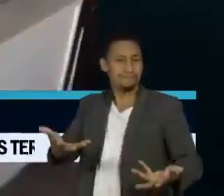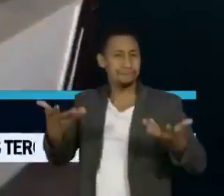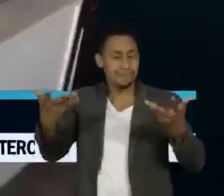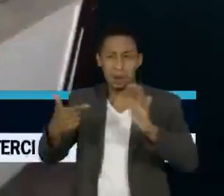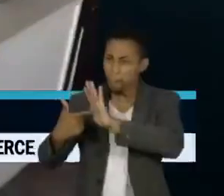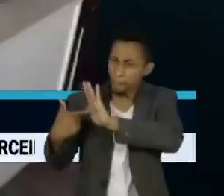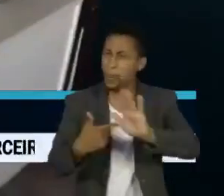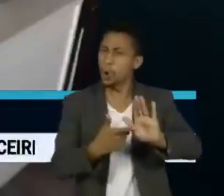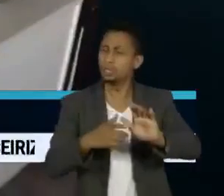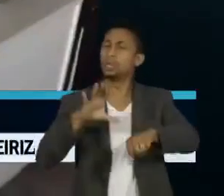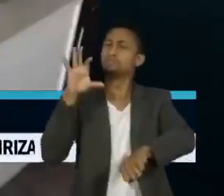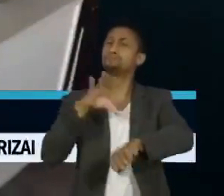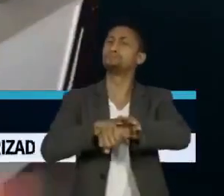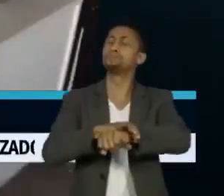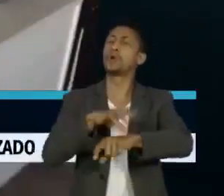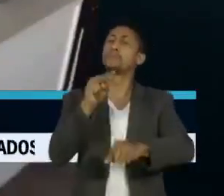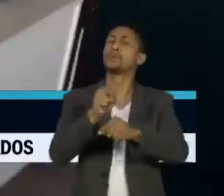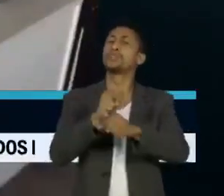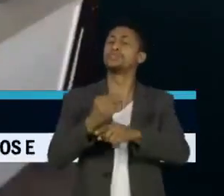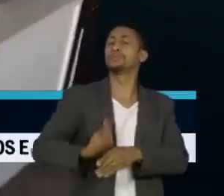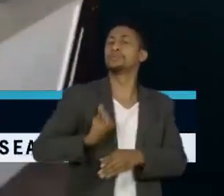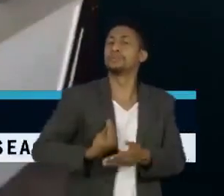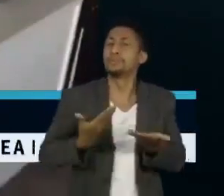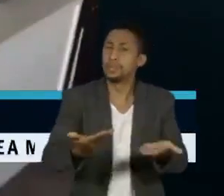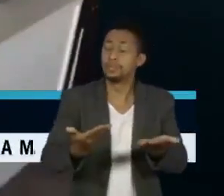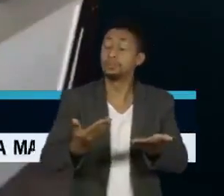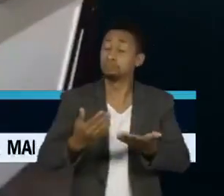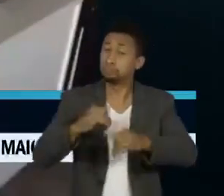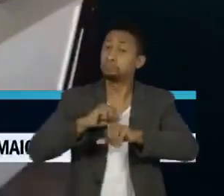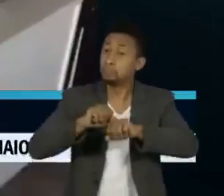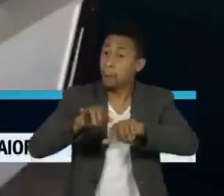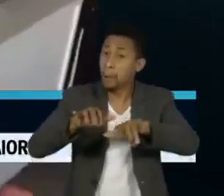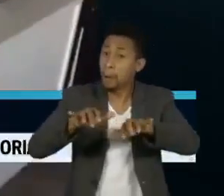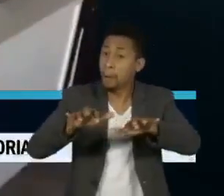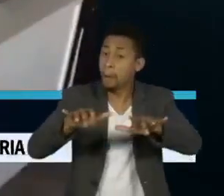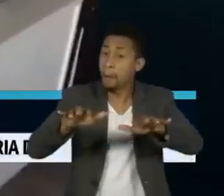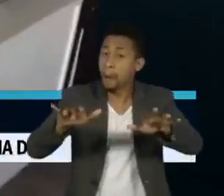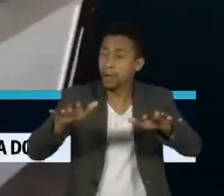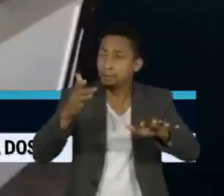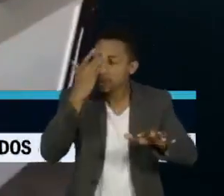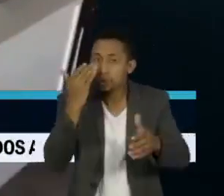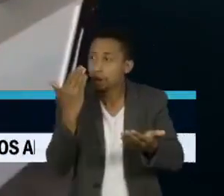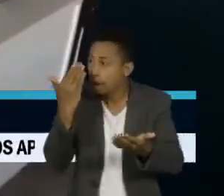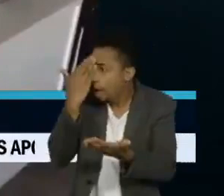gente está protegendo essa vida. E é isso que está acontecendo, né? As pessoas aos poucos estão se